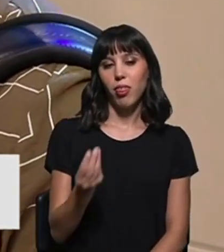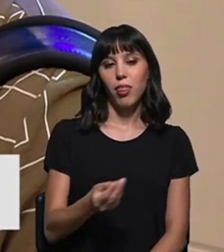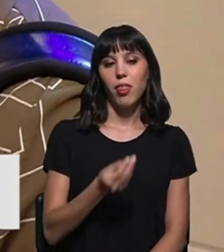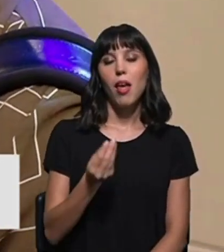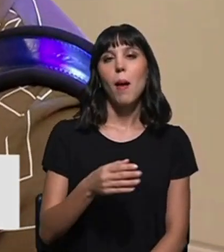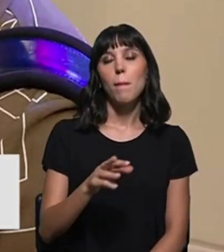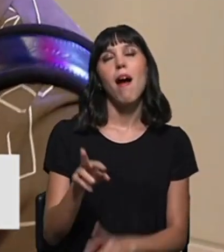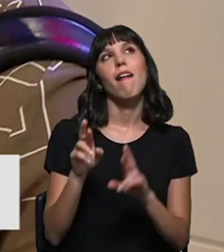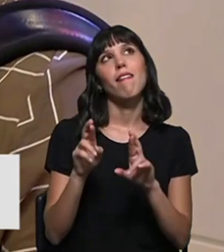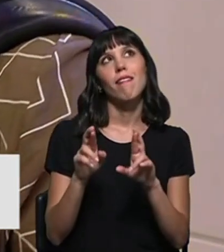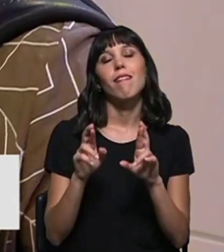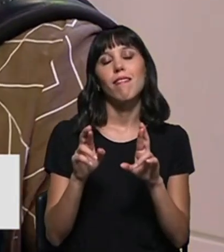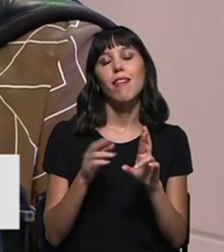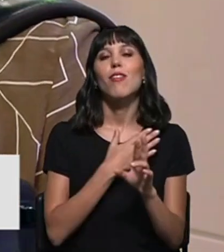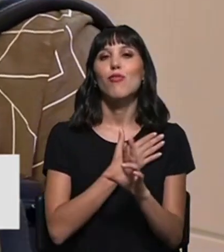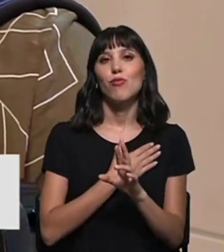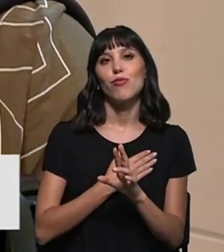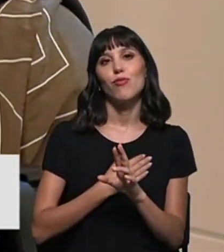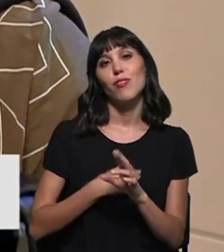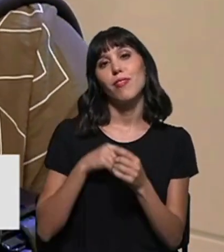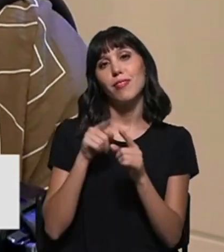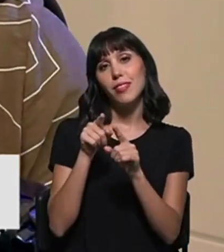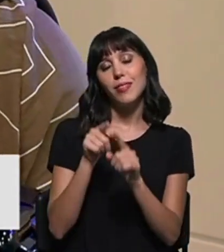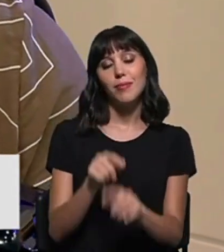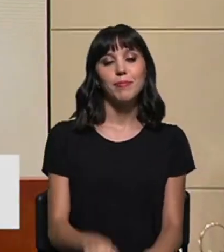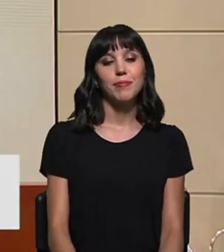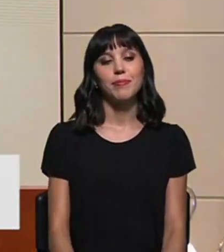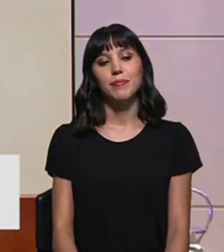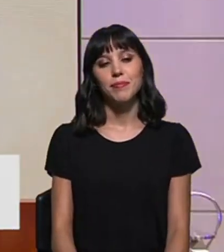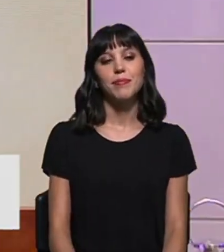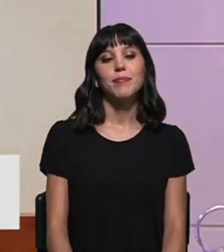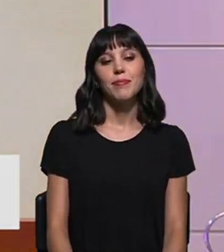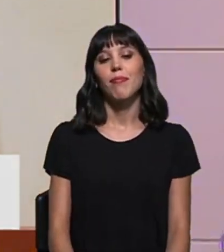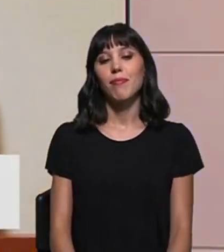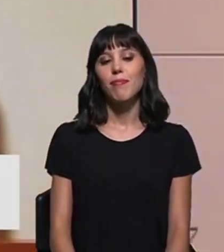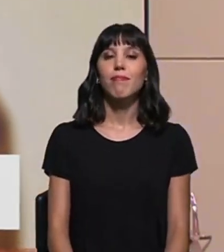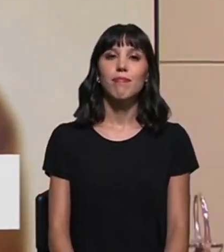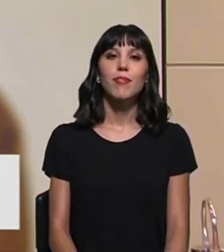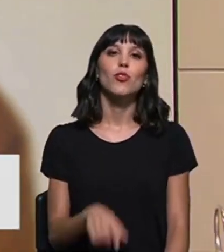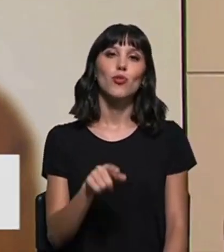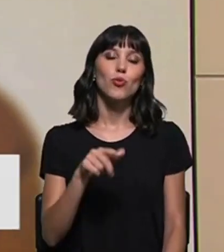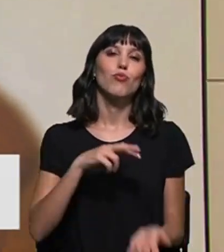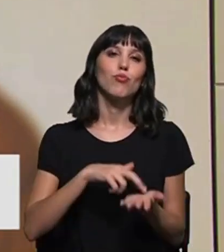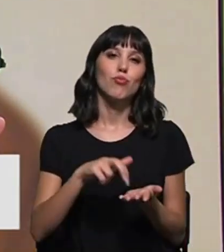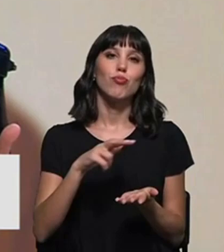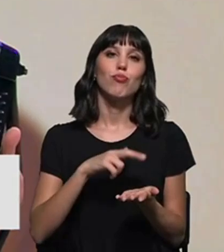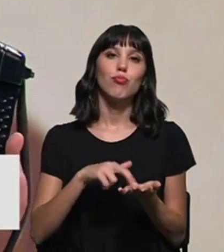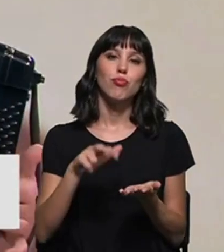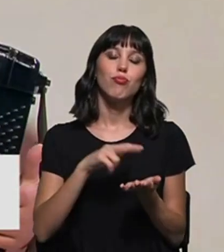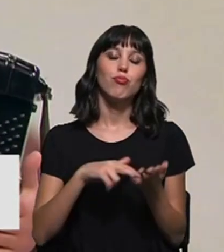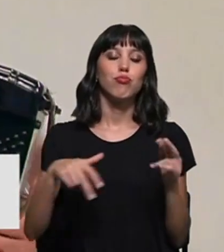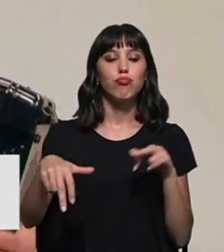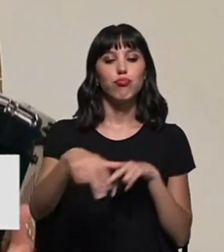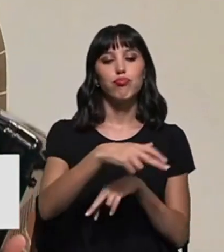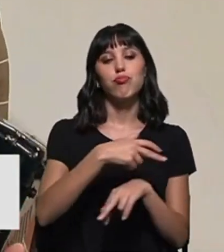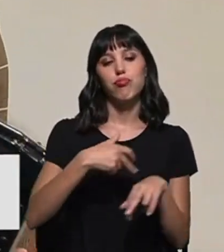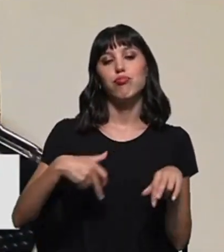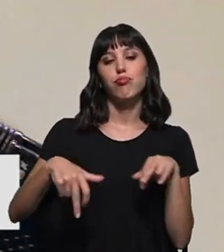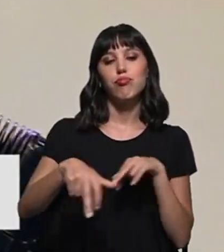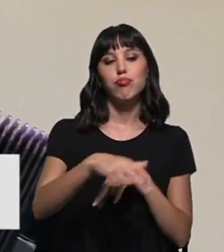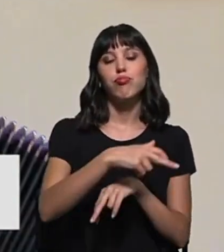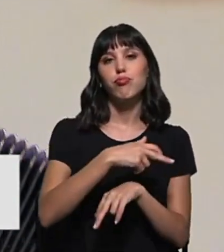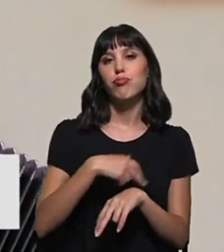uma esperança, gostava de ti. Quando caminhavas nas voltas caseiras e